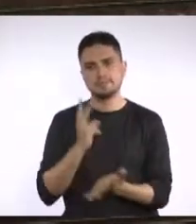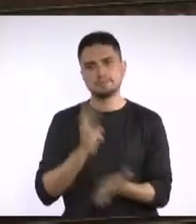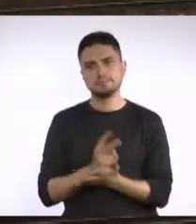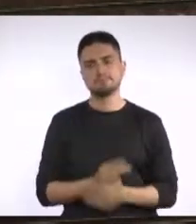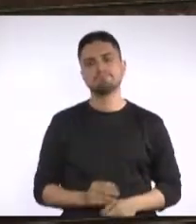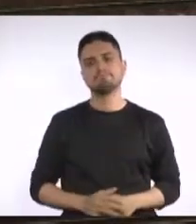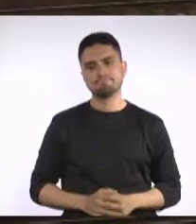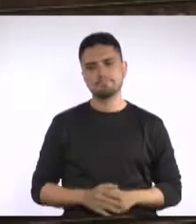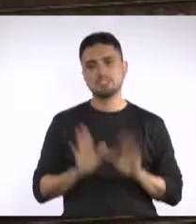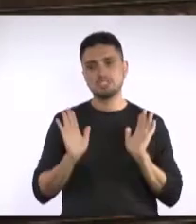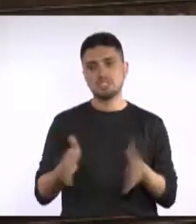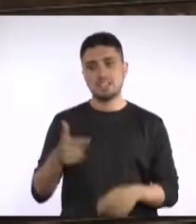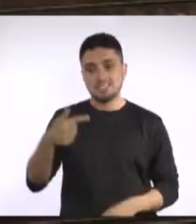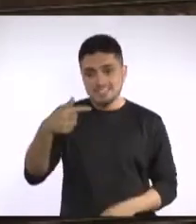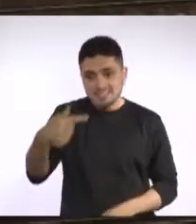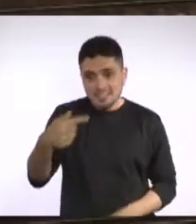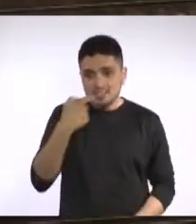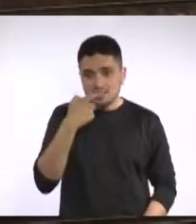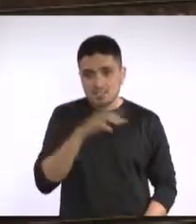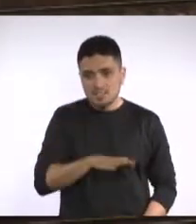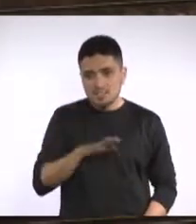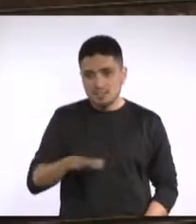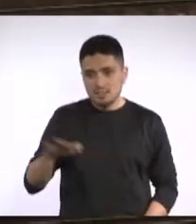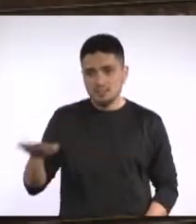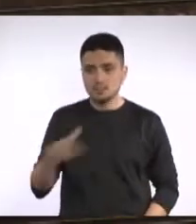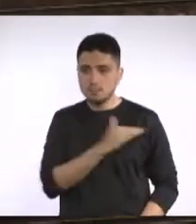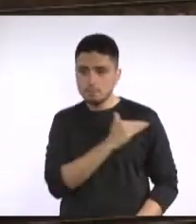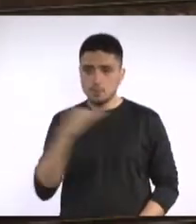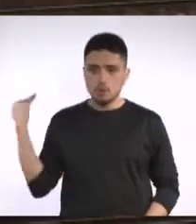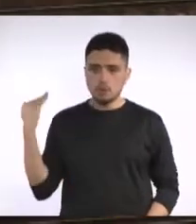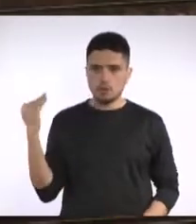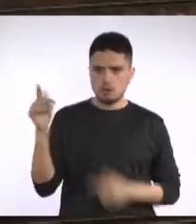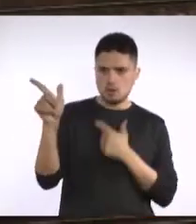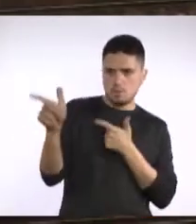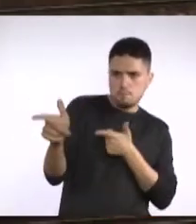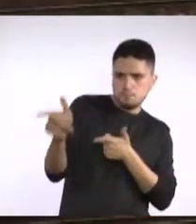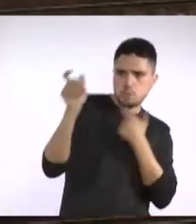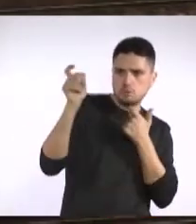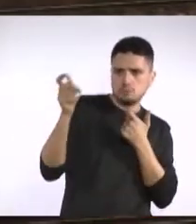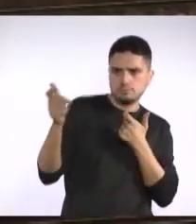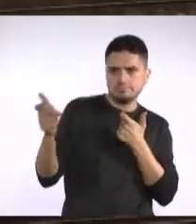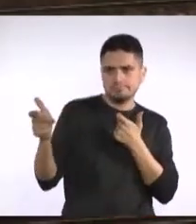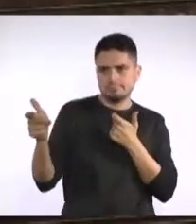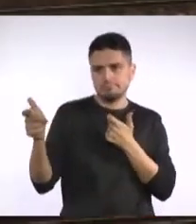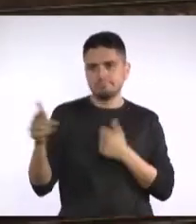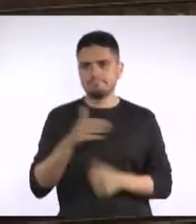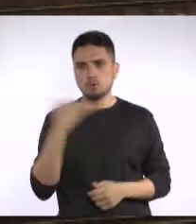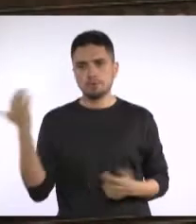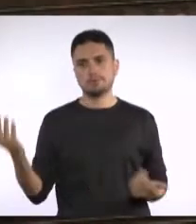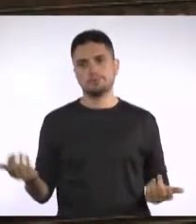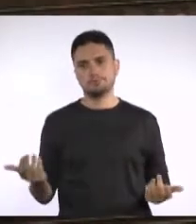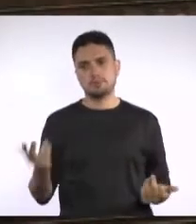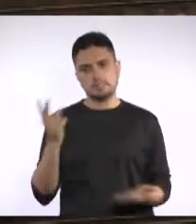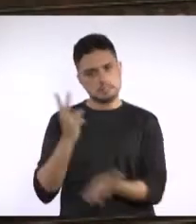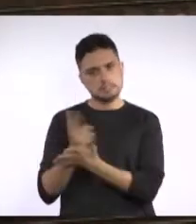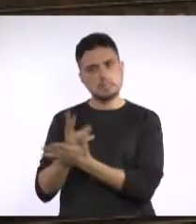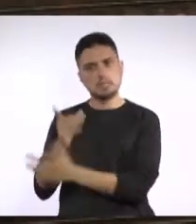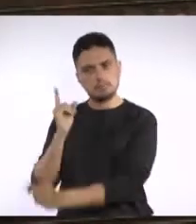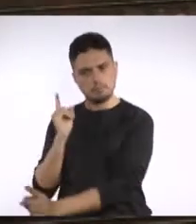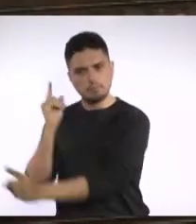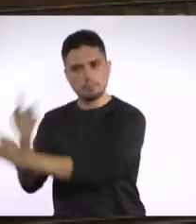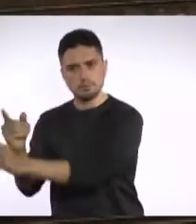menos 7 crianças atingidas por essas balas, ou seja, elas nunca são perdidas. E aí,